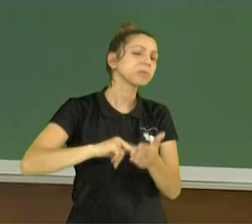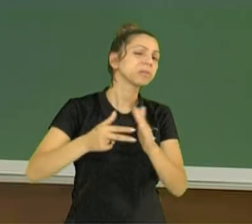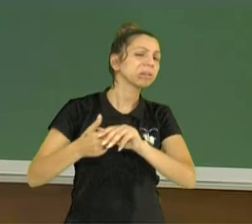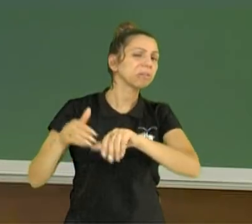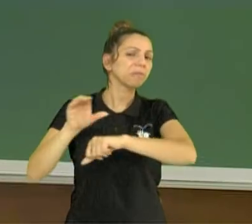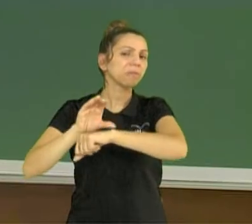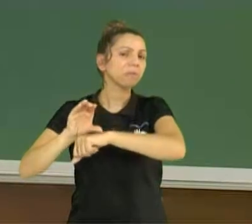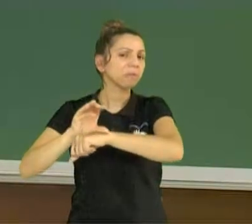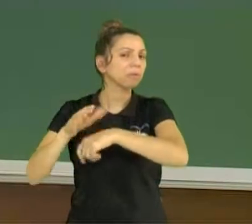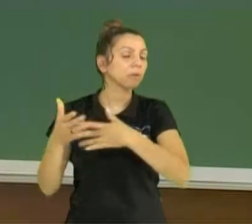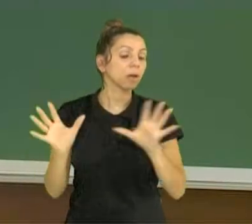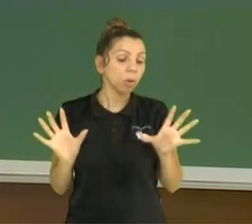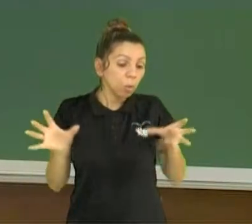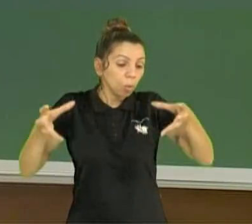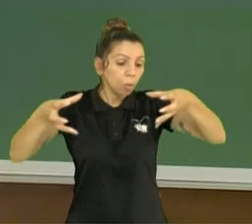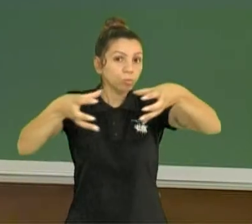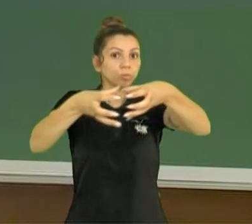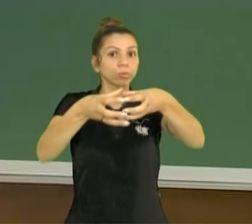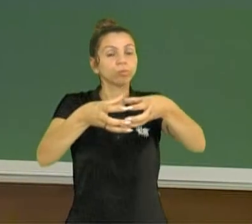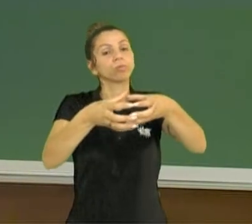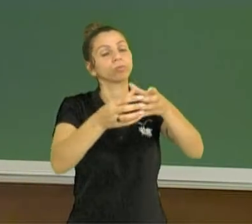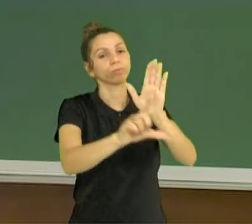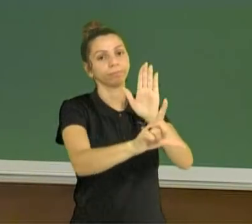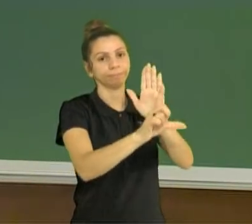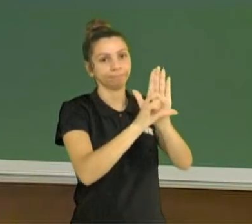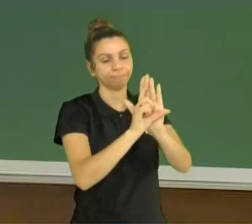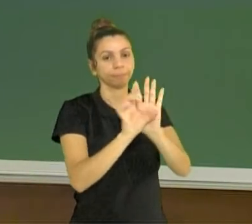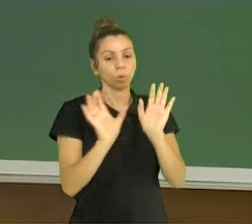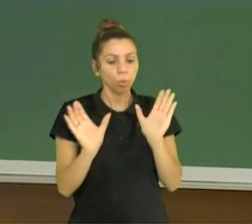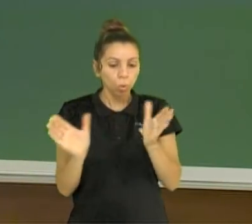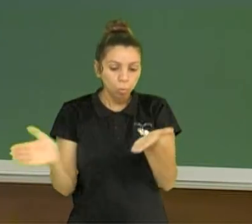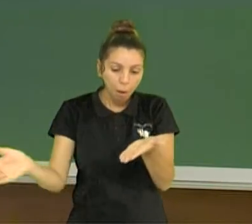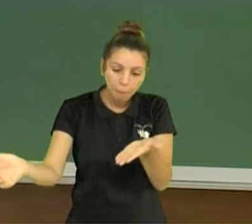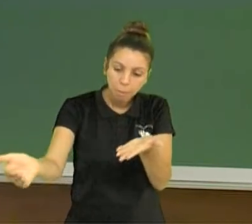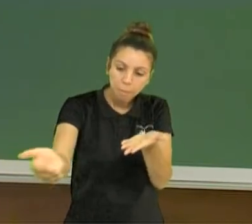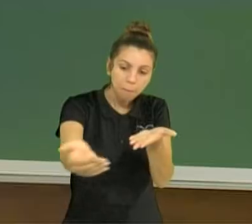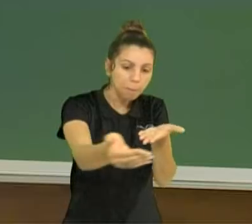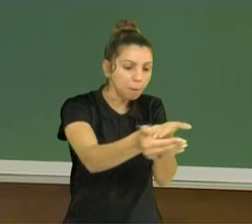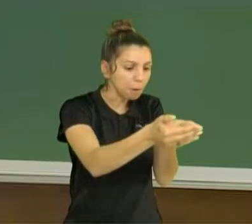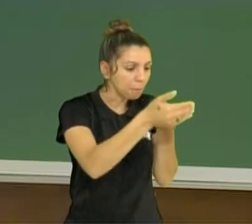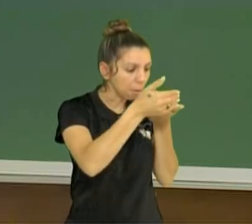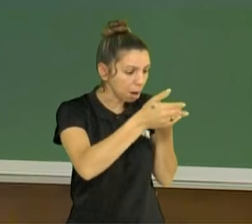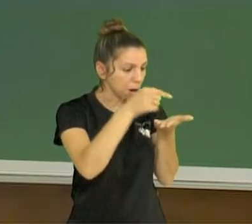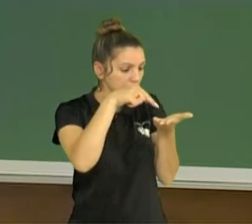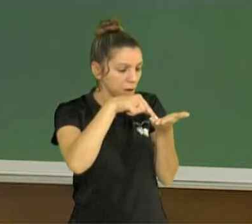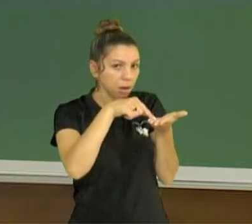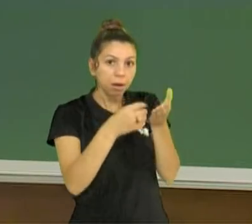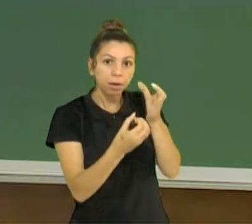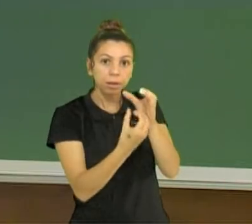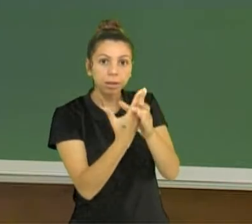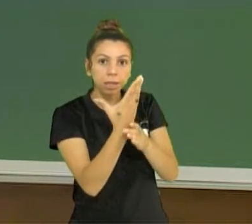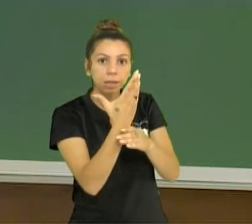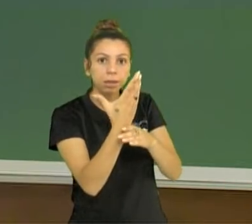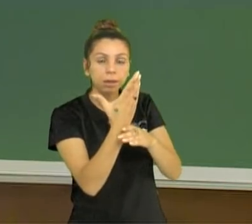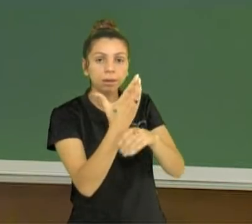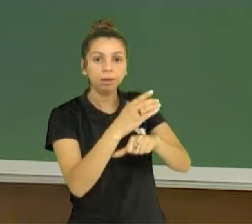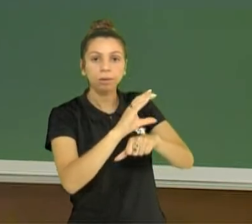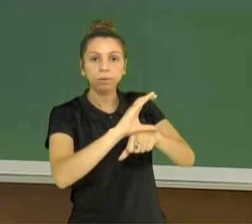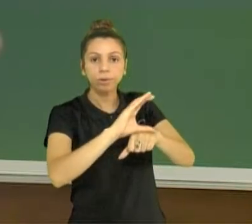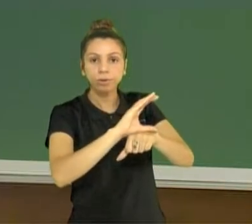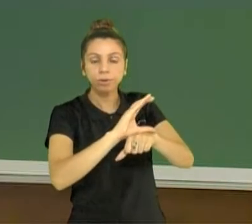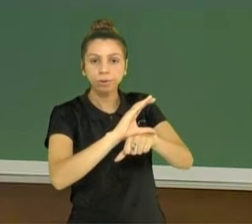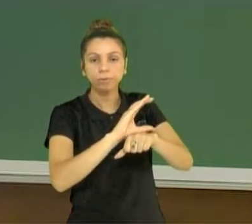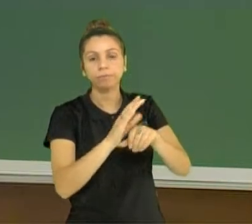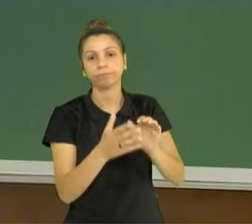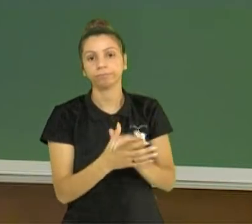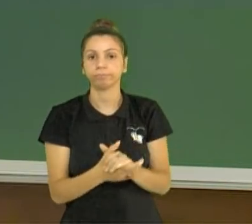professor? Conjunto de leis. Então, o primeiro conjunto de leis, a primeira Constituição do Brasil,